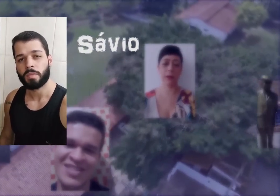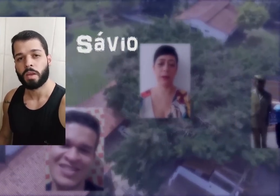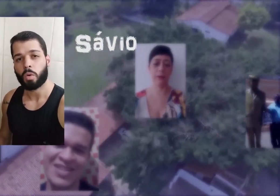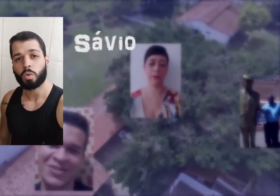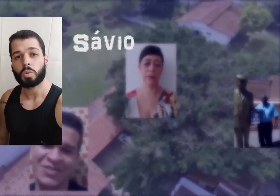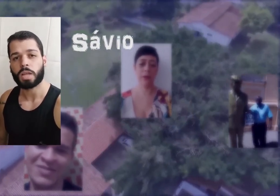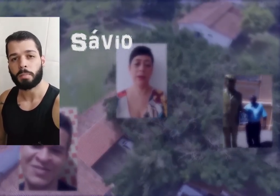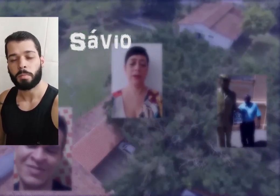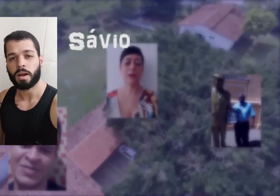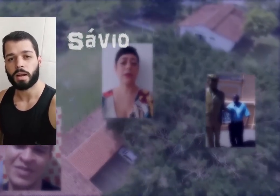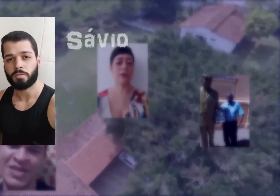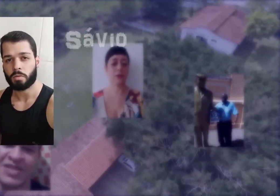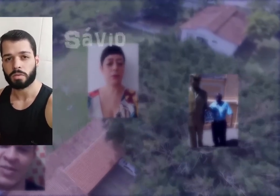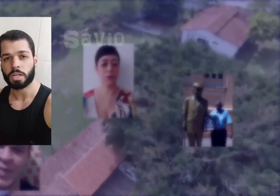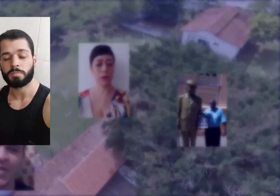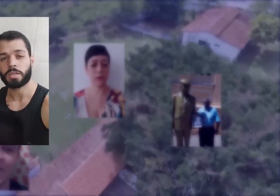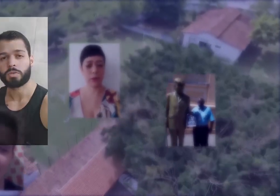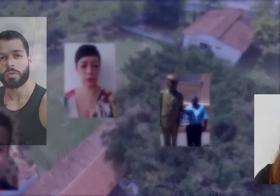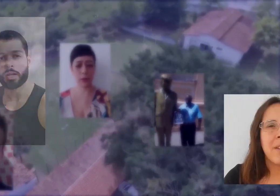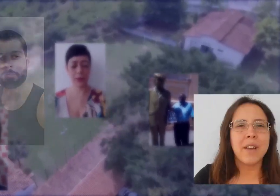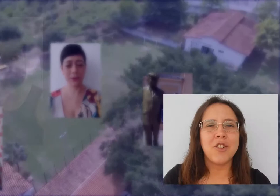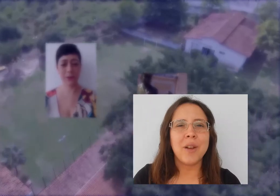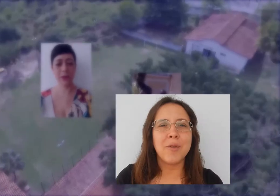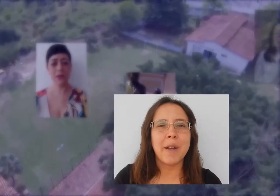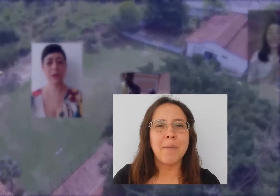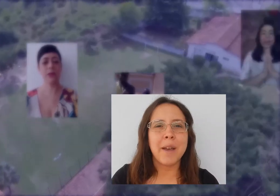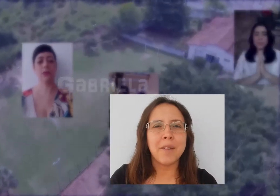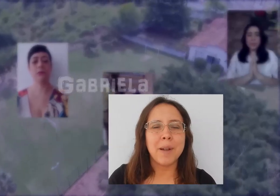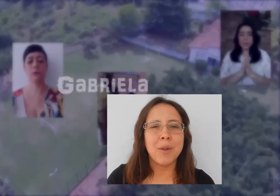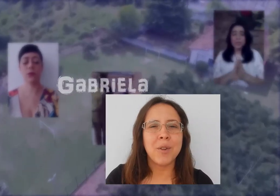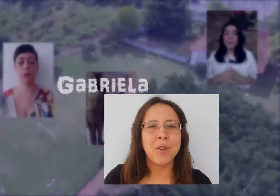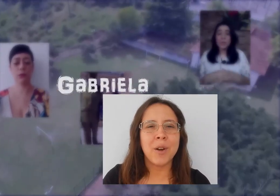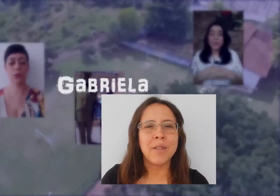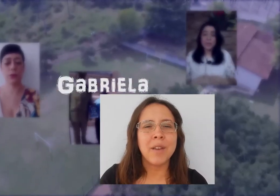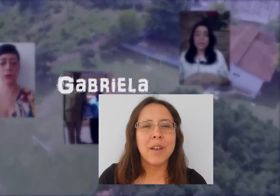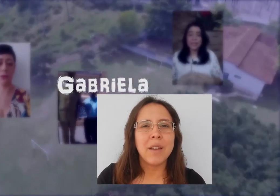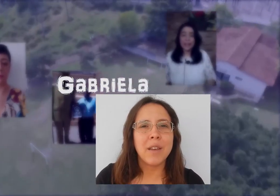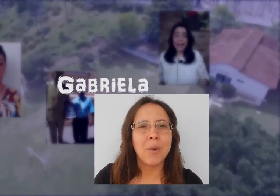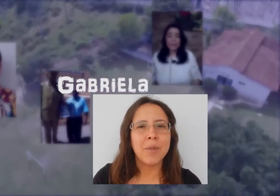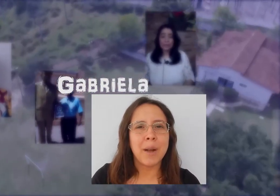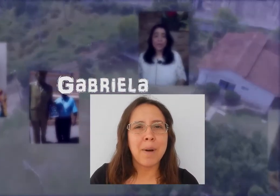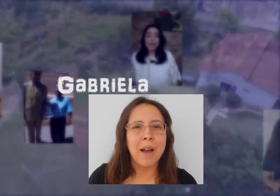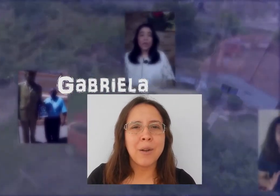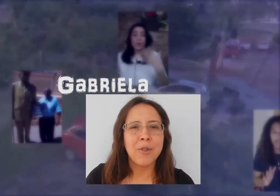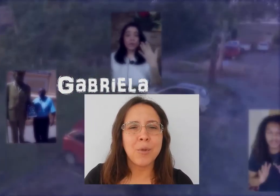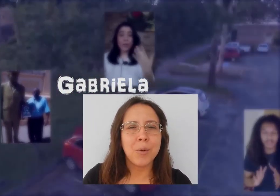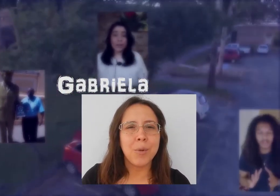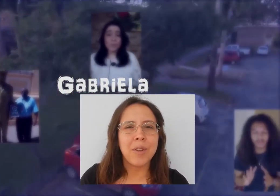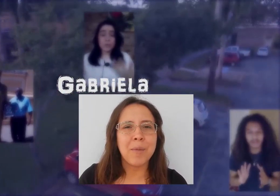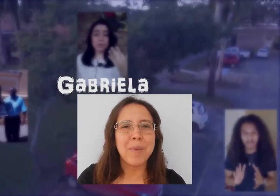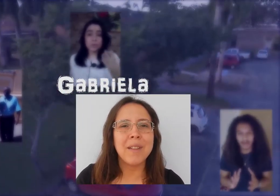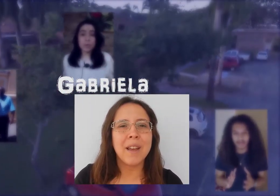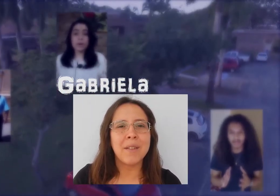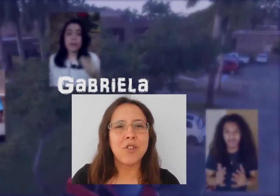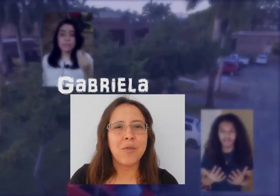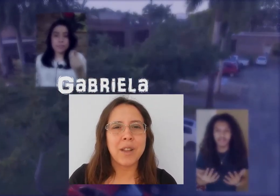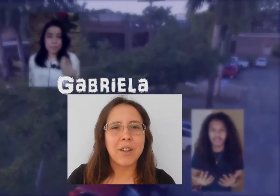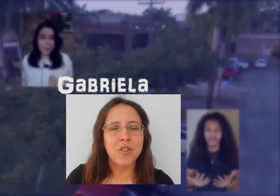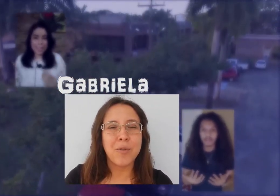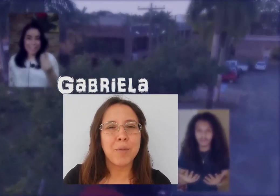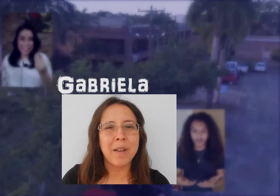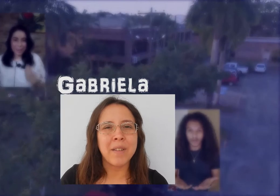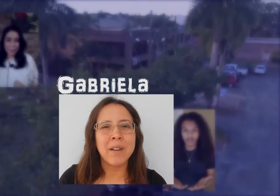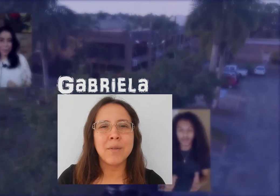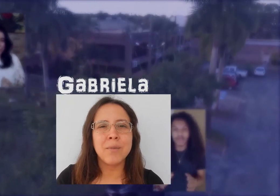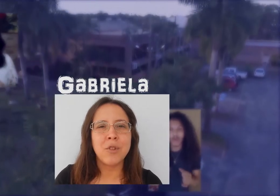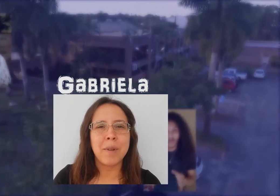estudar ou lutar para pagar a faculdade particular. Eu gostaria de dar os parabéns para todos nós que, com trabalho, estudo, estamos mantendo as atividades